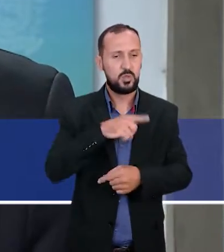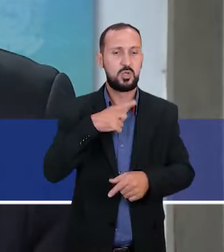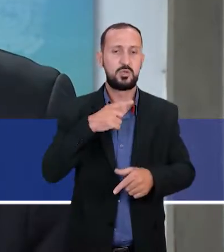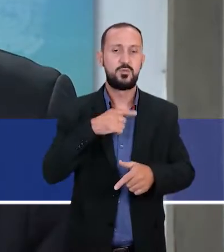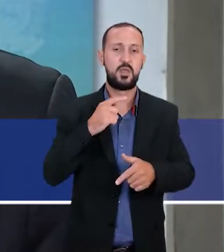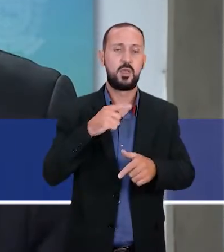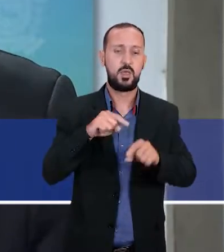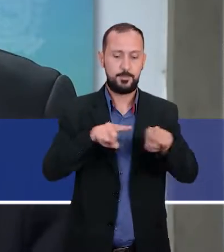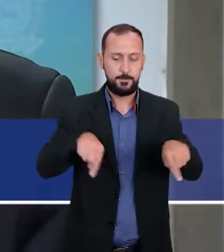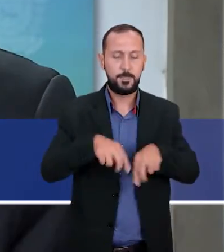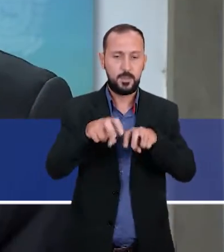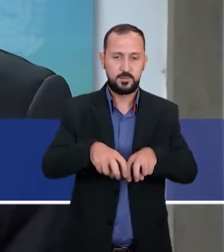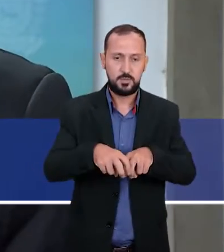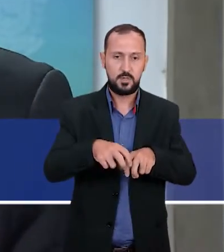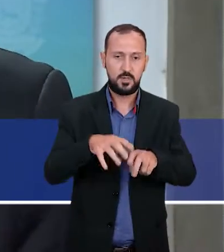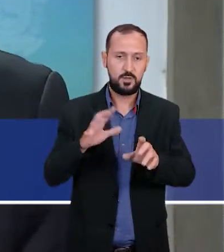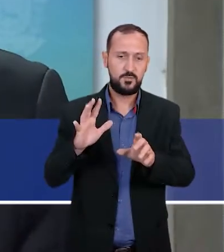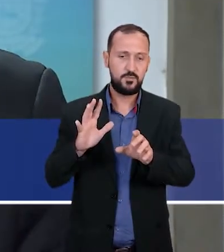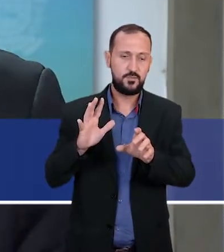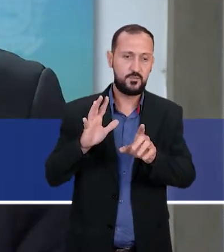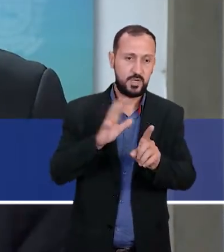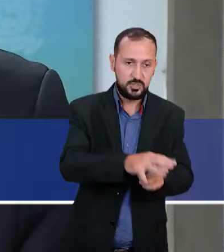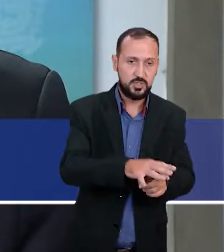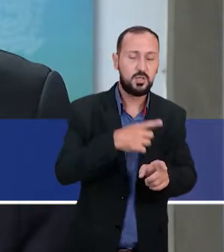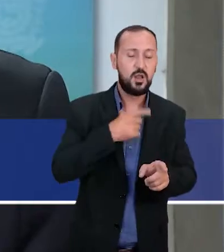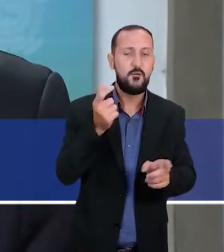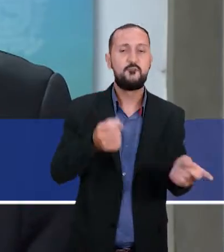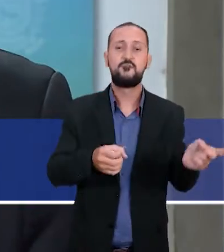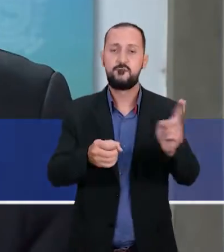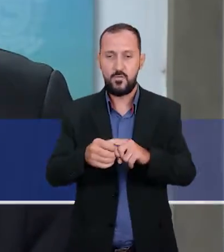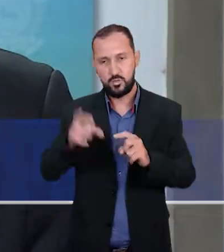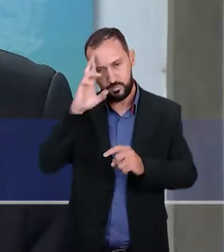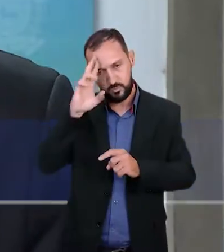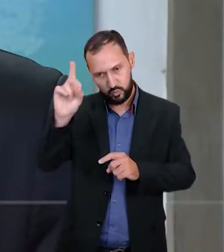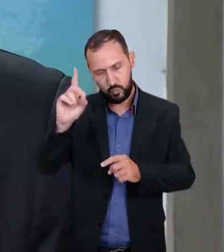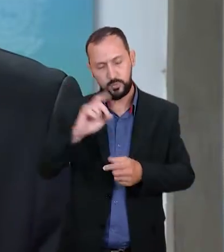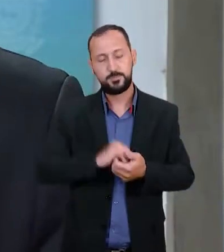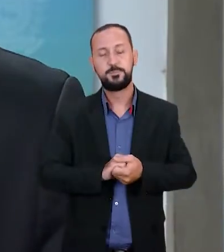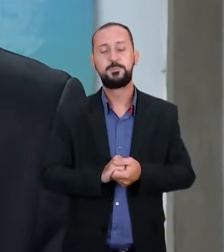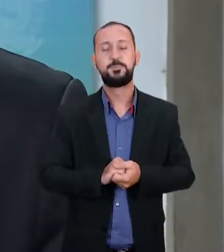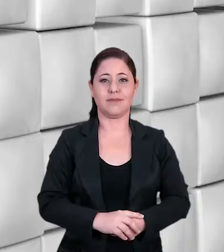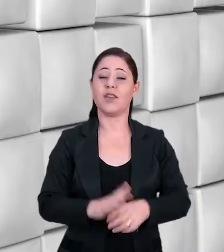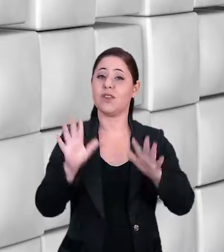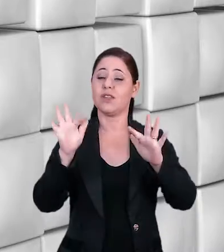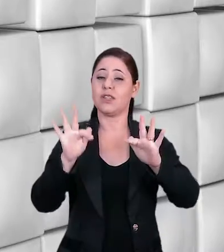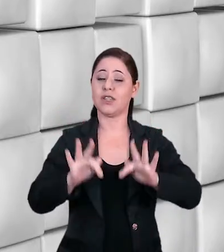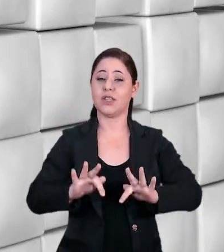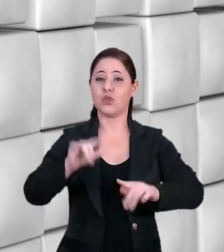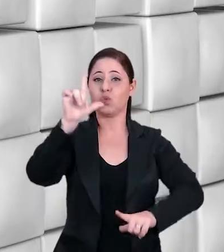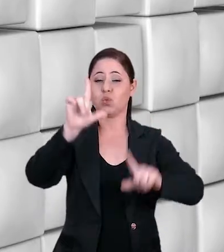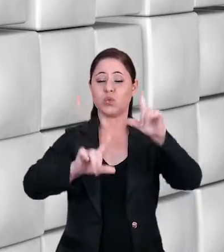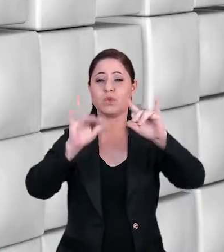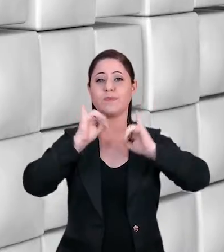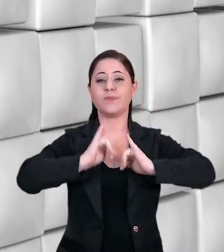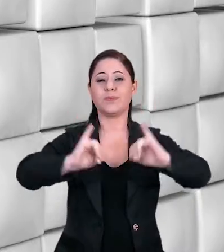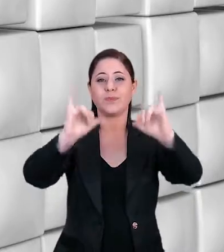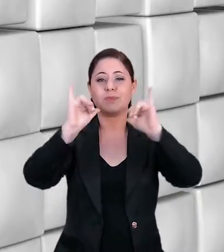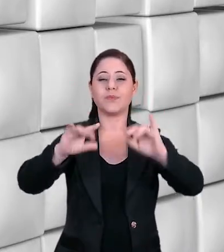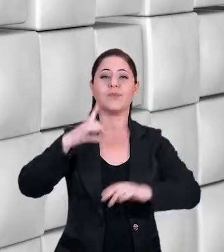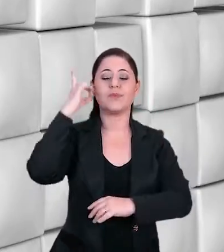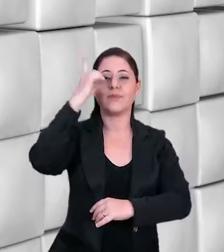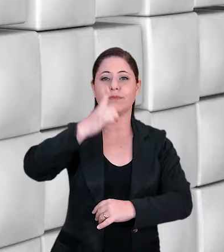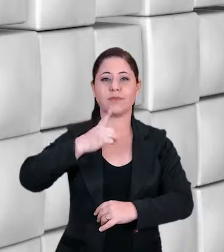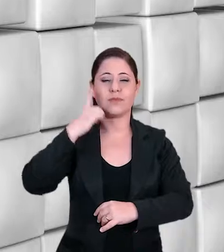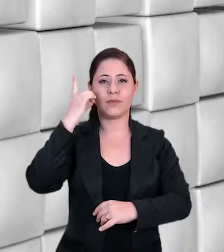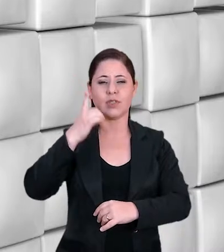tivermos propriedades invadidas, que sejam efetivamente reintegrada a posse aos verdadeiros proprietários. Fica por aqui esta edição